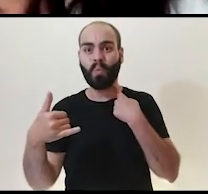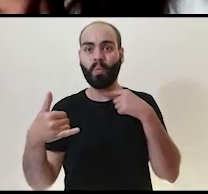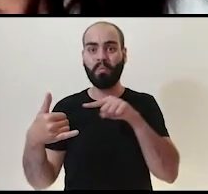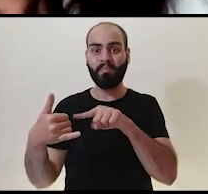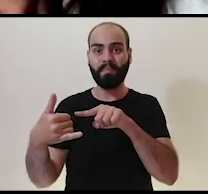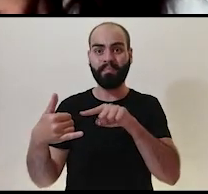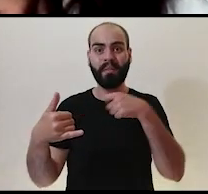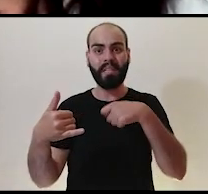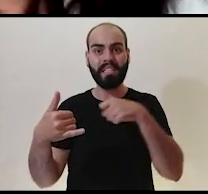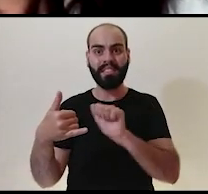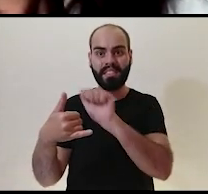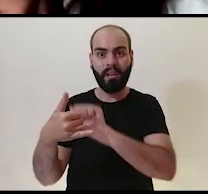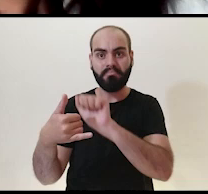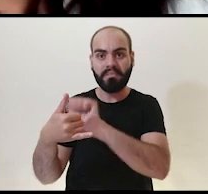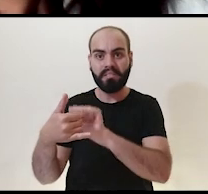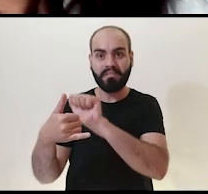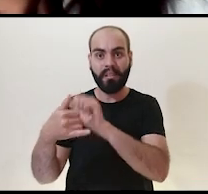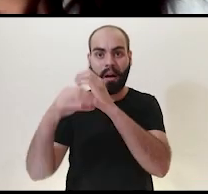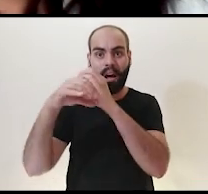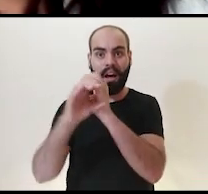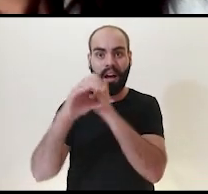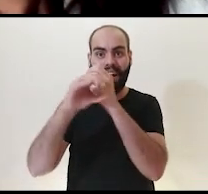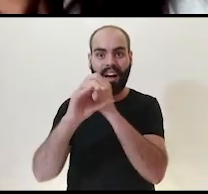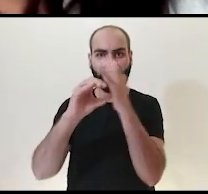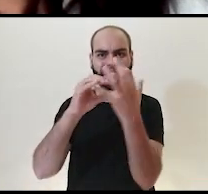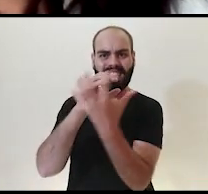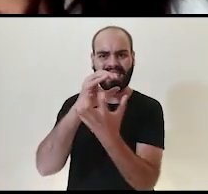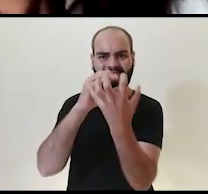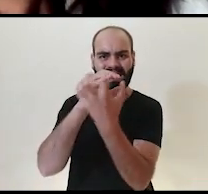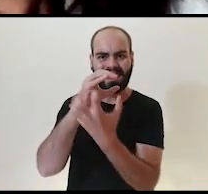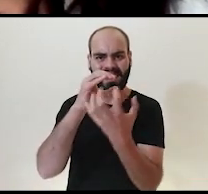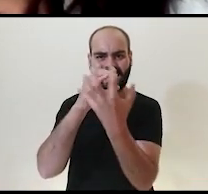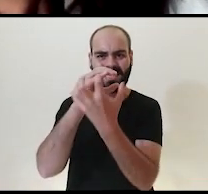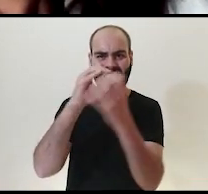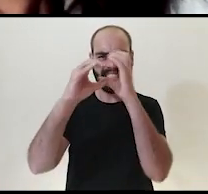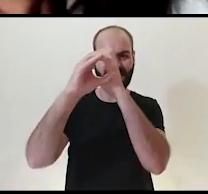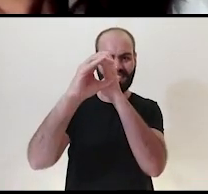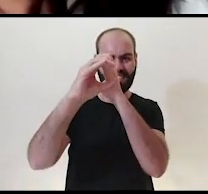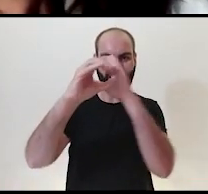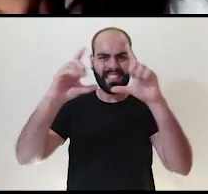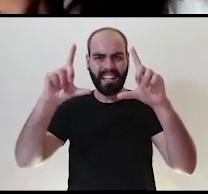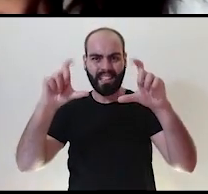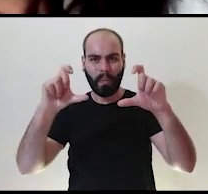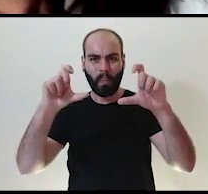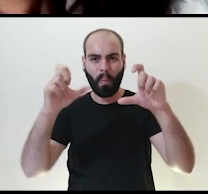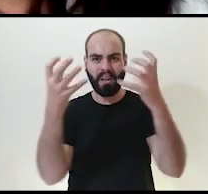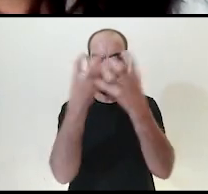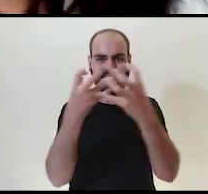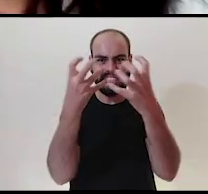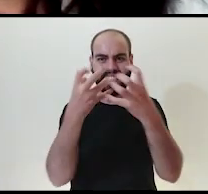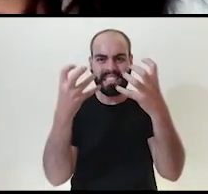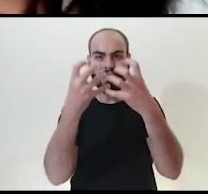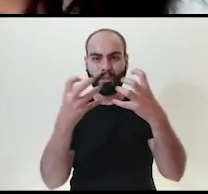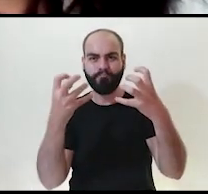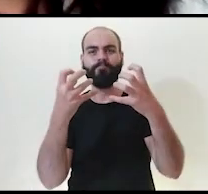muita diferença, porque quando a lente não tá limpa, a imagem fica embaçada, fica prejudicada, e eu vejo muita